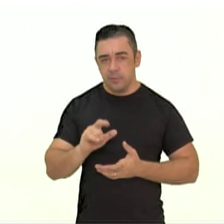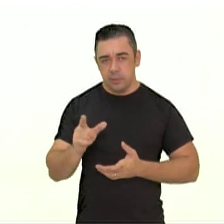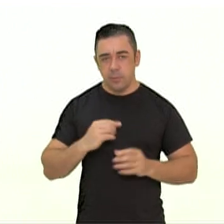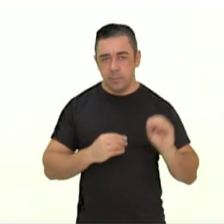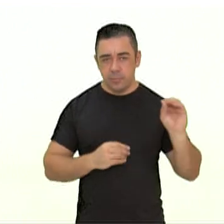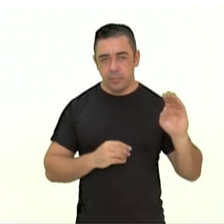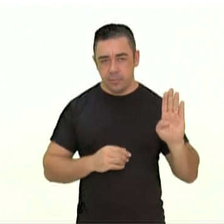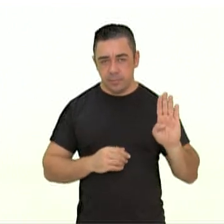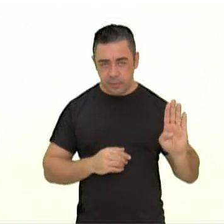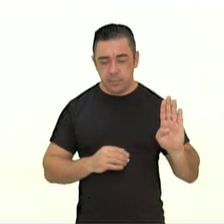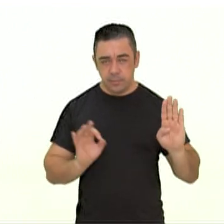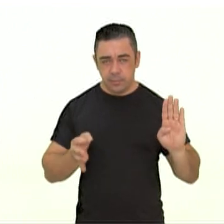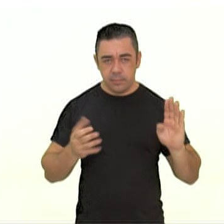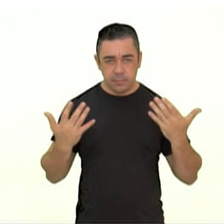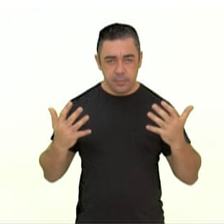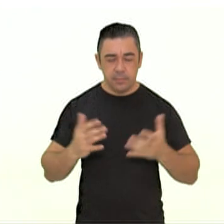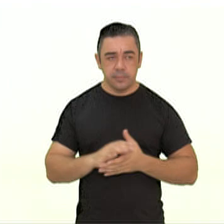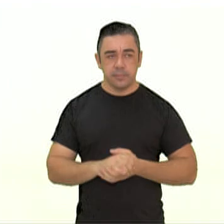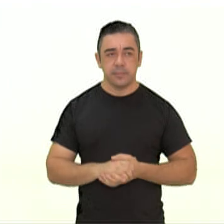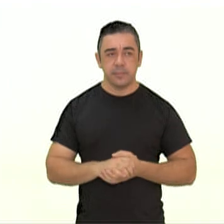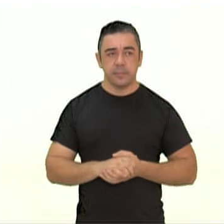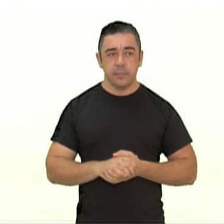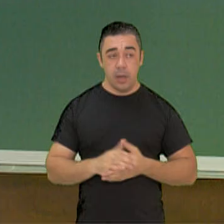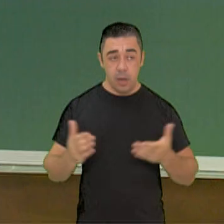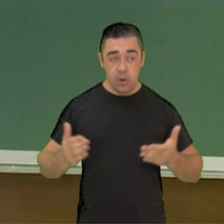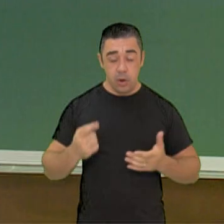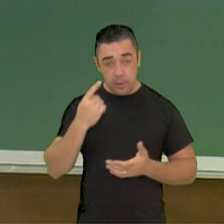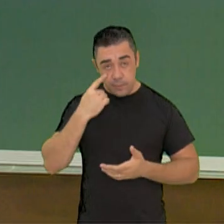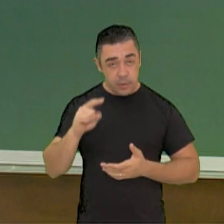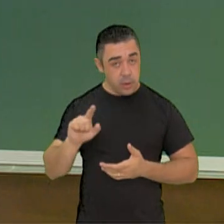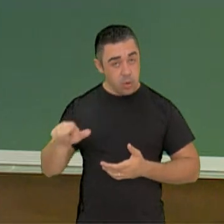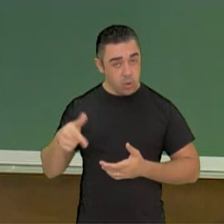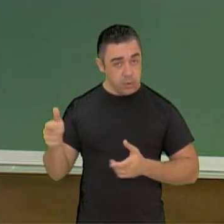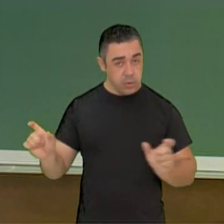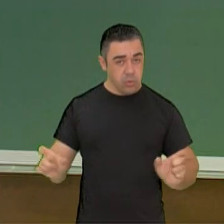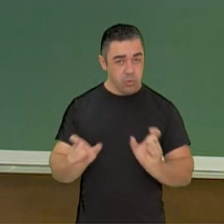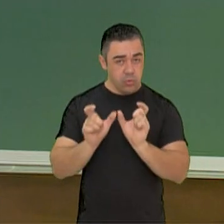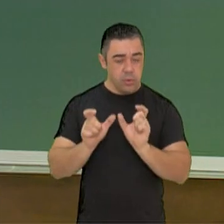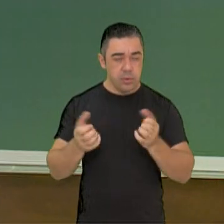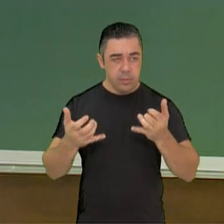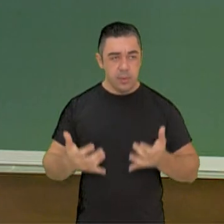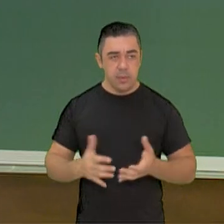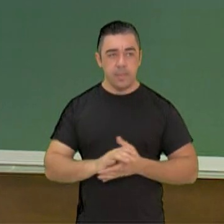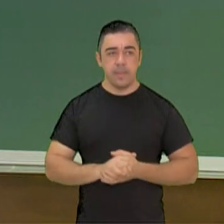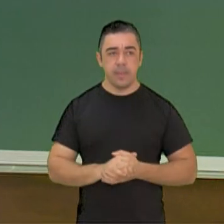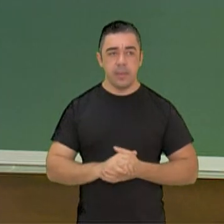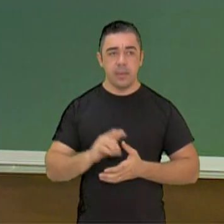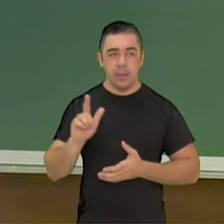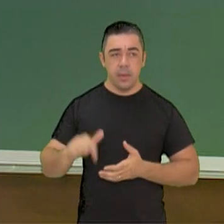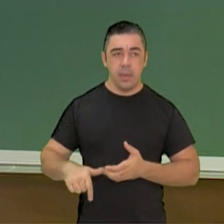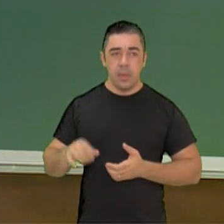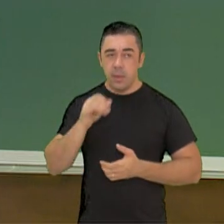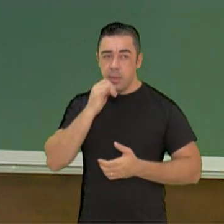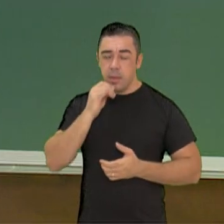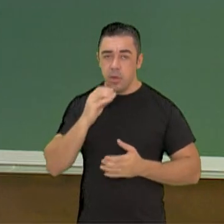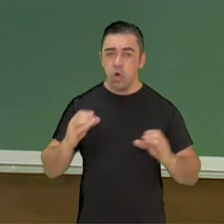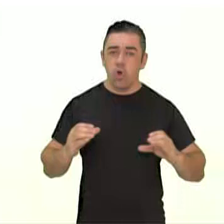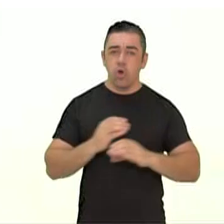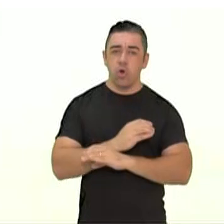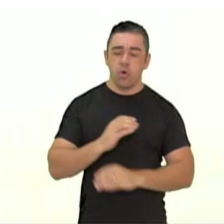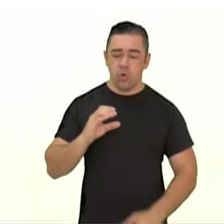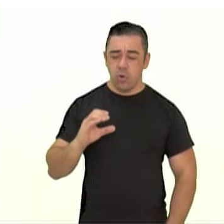a alternativa B, parabéns. Agora vamos para o nosso próximo slide. Conjunções coordenativas